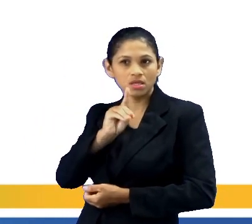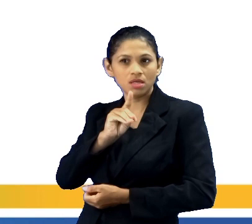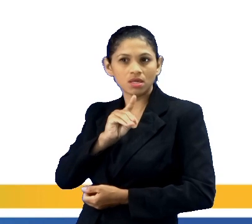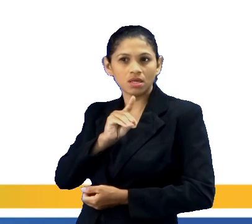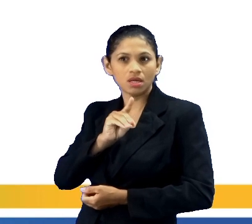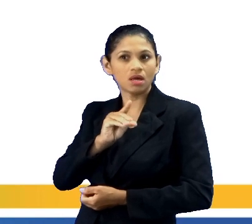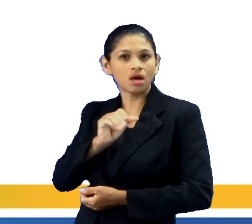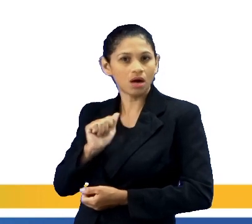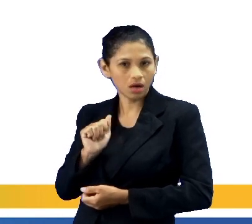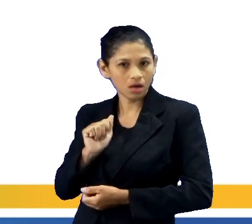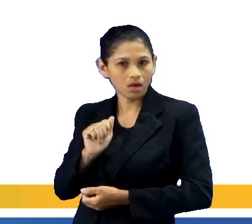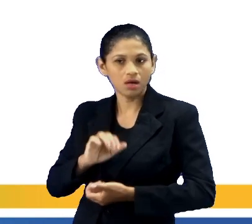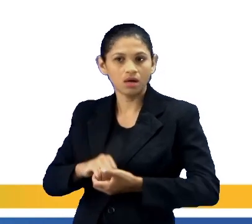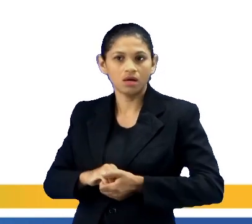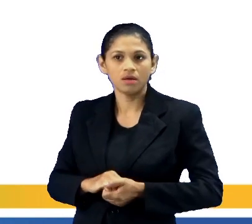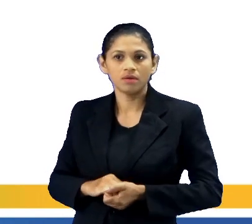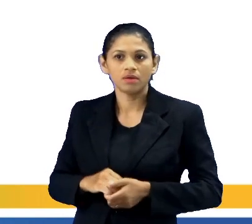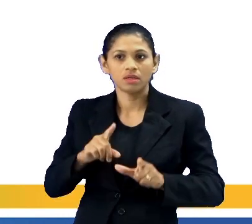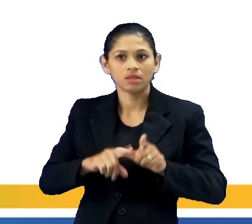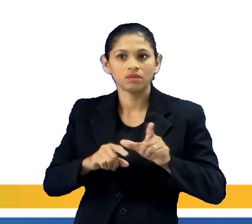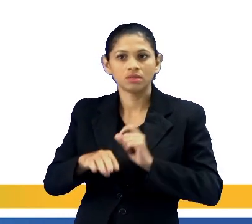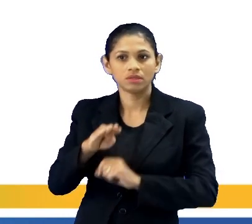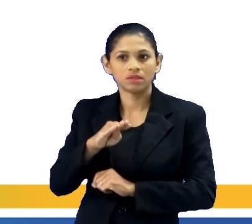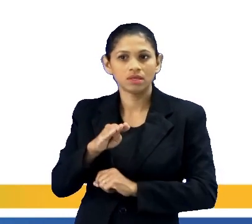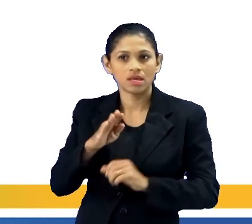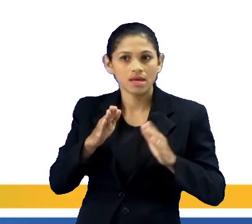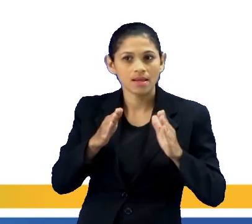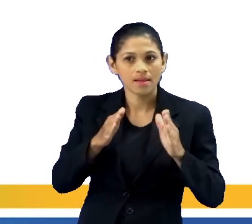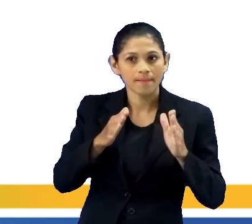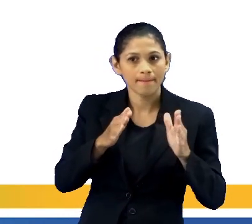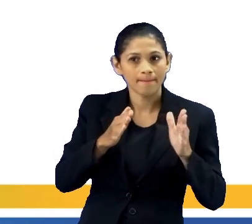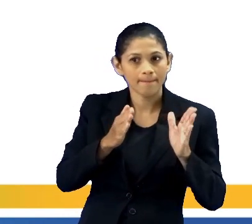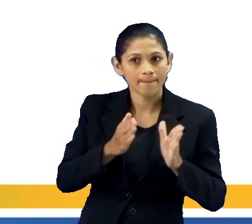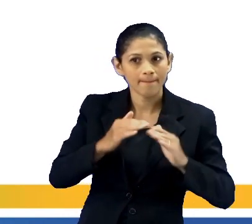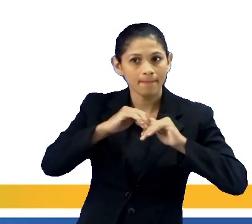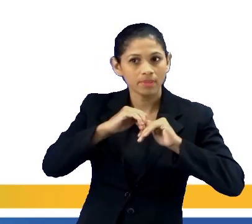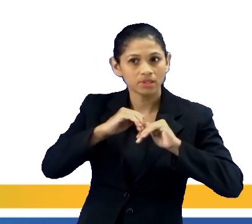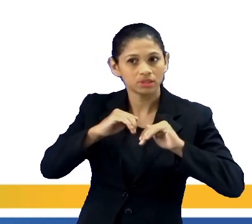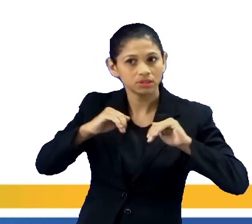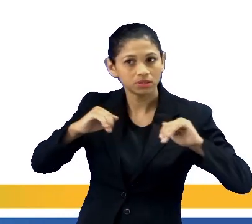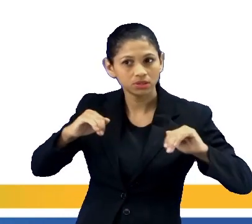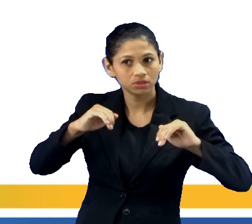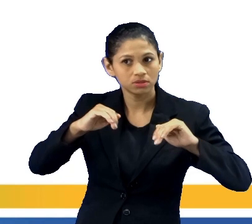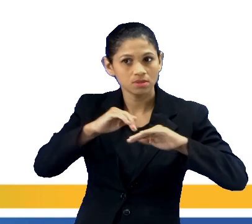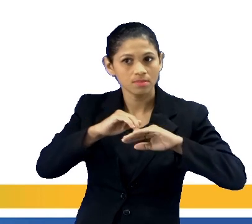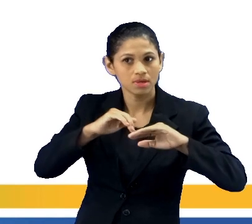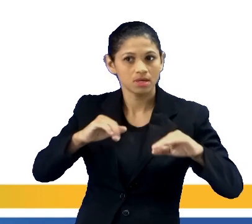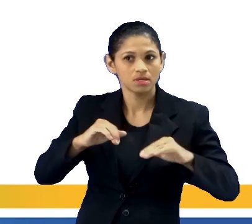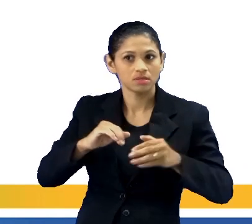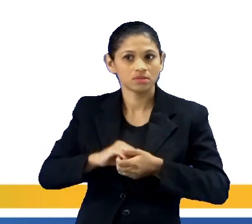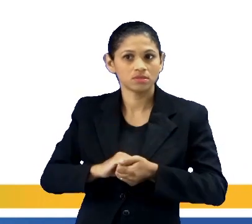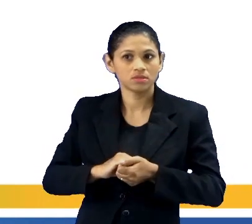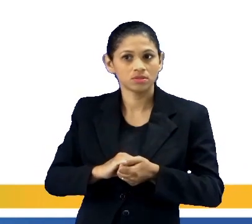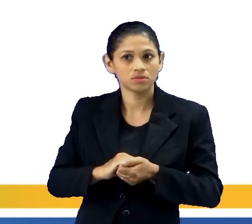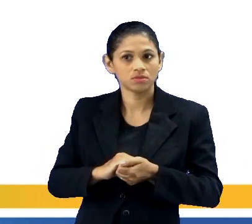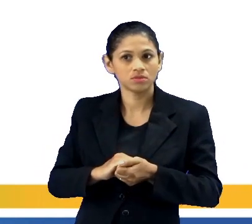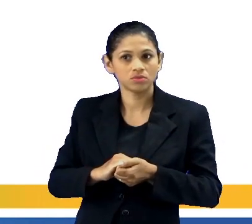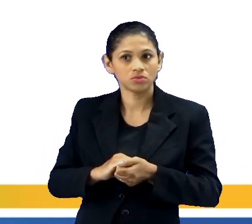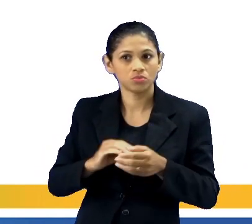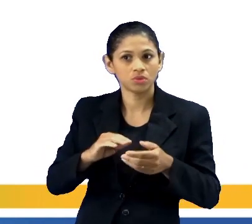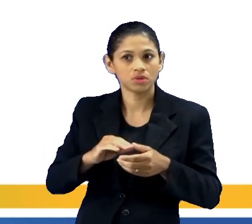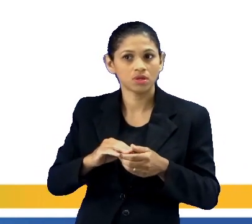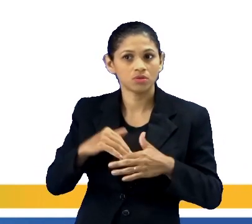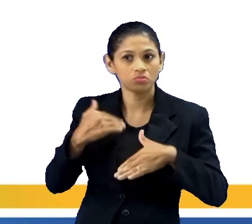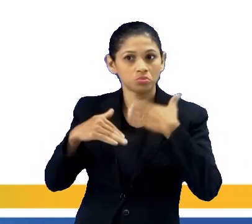de redistribuição das propriedades rurais improdutivas que só atende quem tem